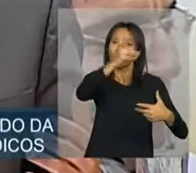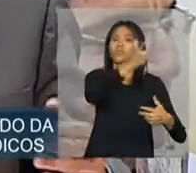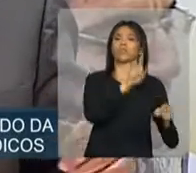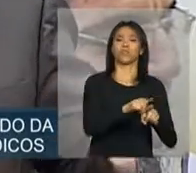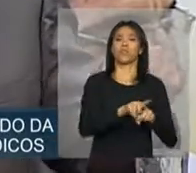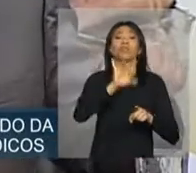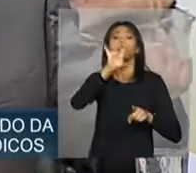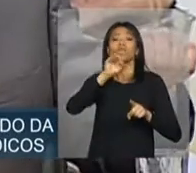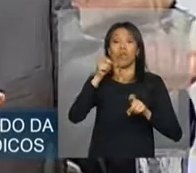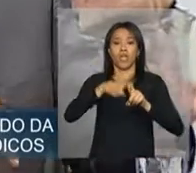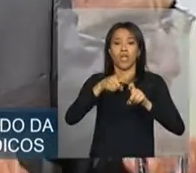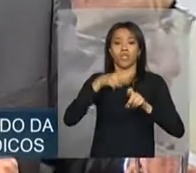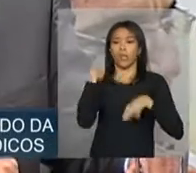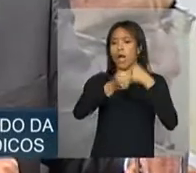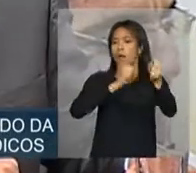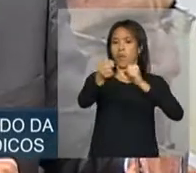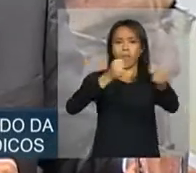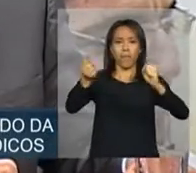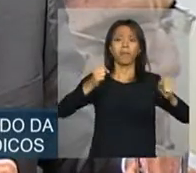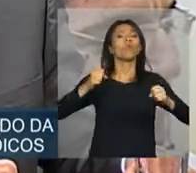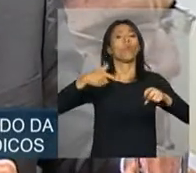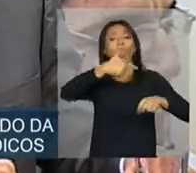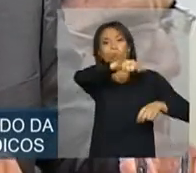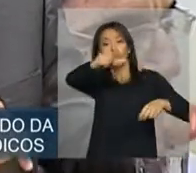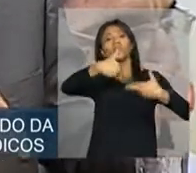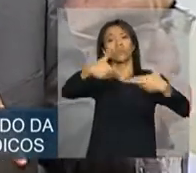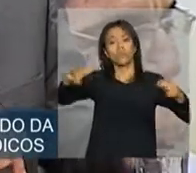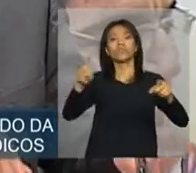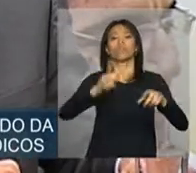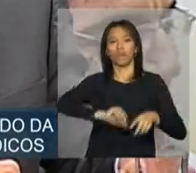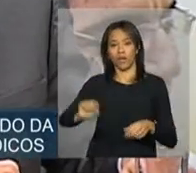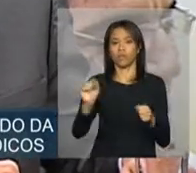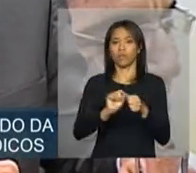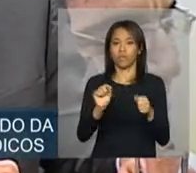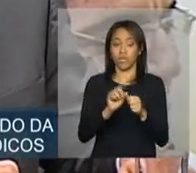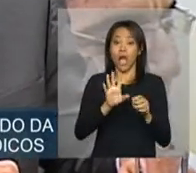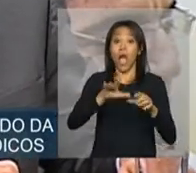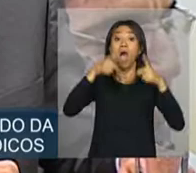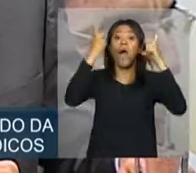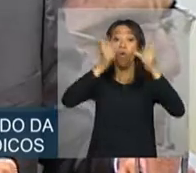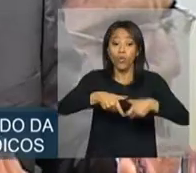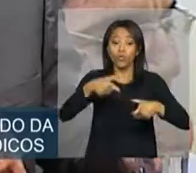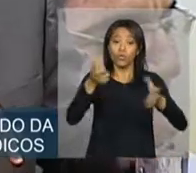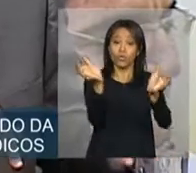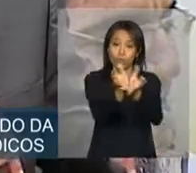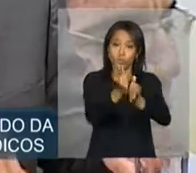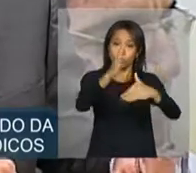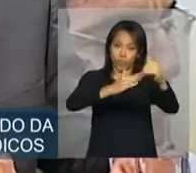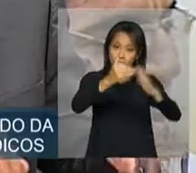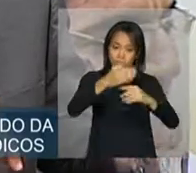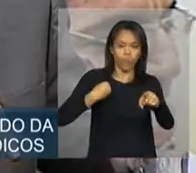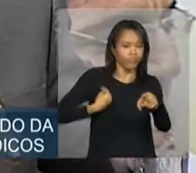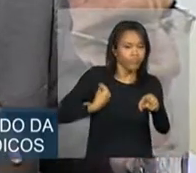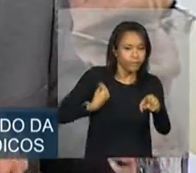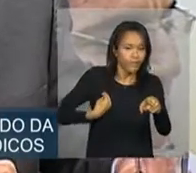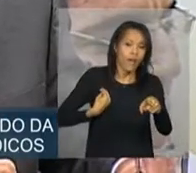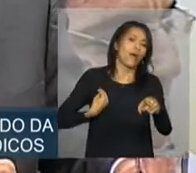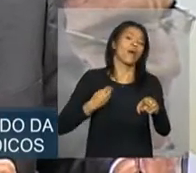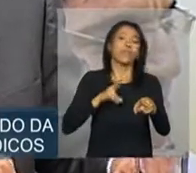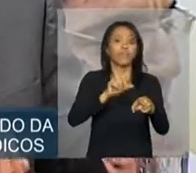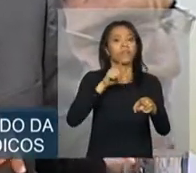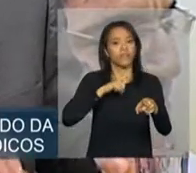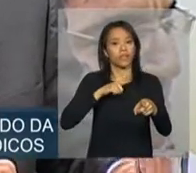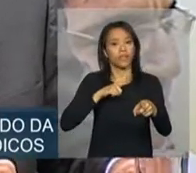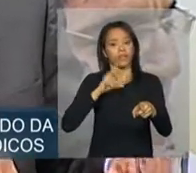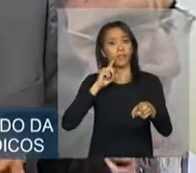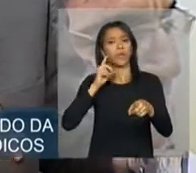melhor a população agora Aonde esse profissionalmente tiver junto com a sua equipe multiprofissional ele vai ter condições porque atenção